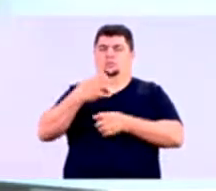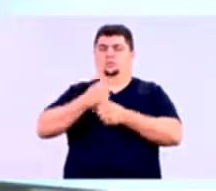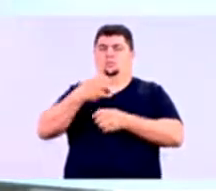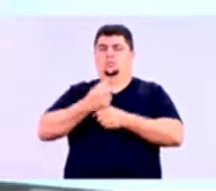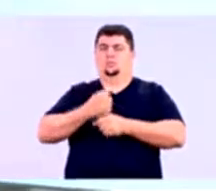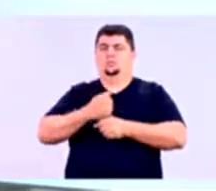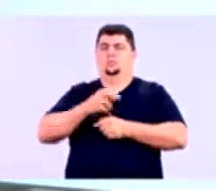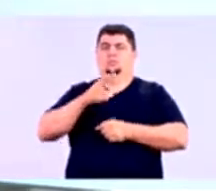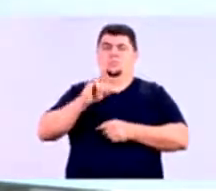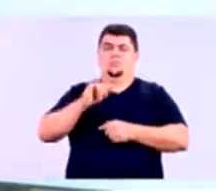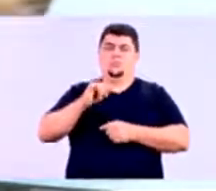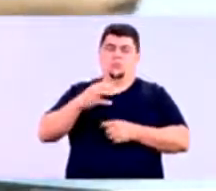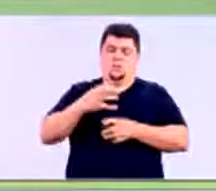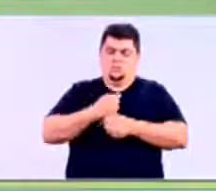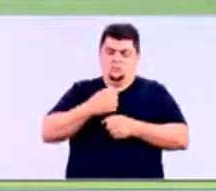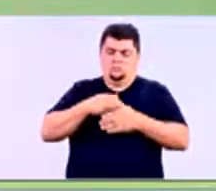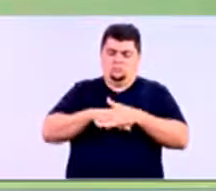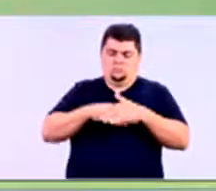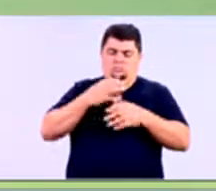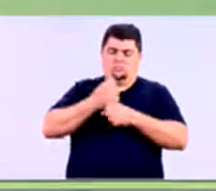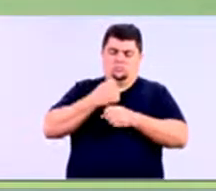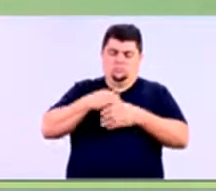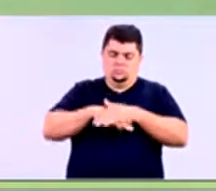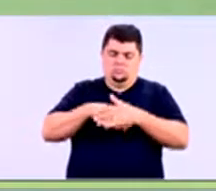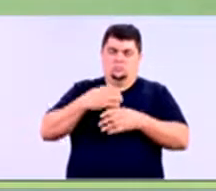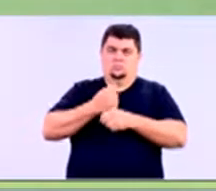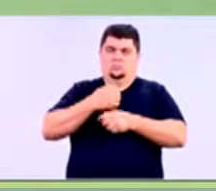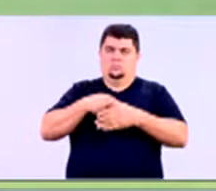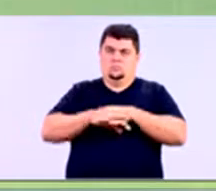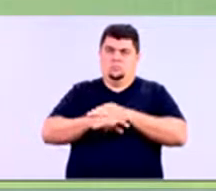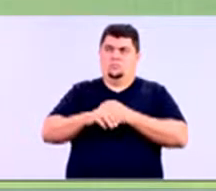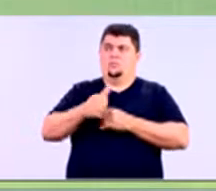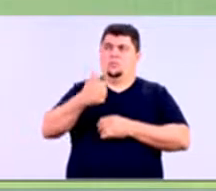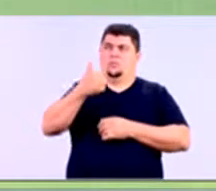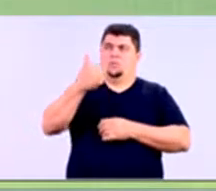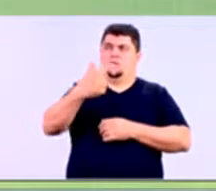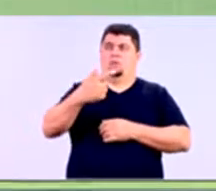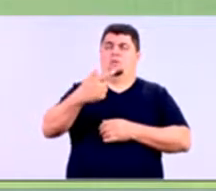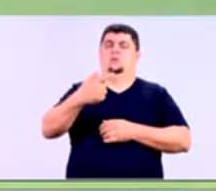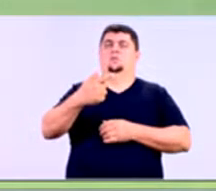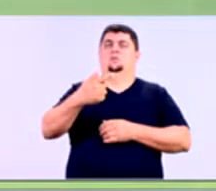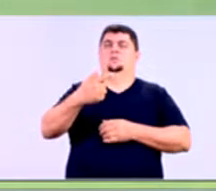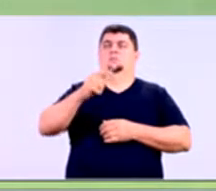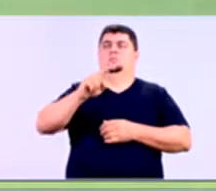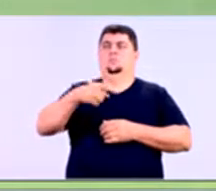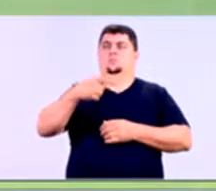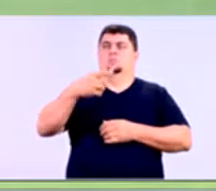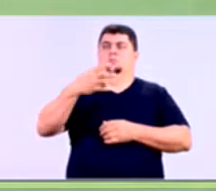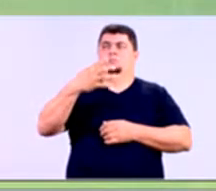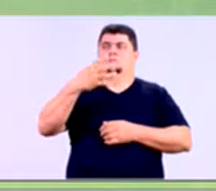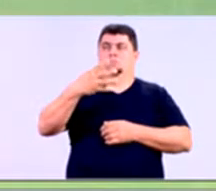vai acumular para um montante, um valor futuro de